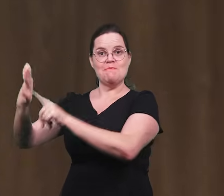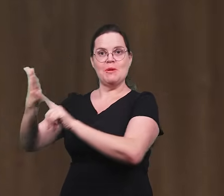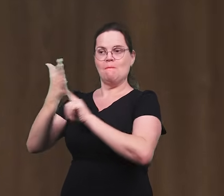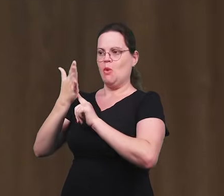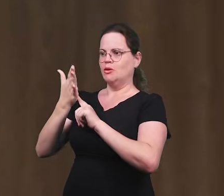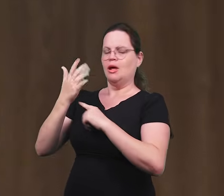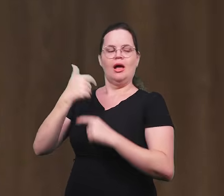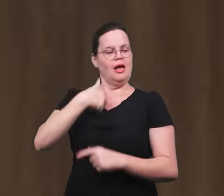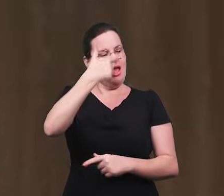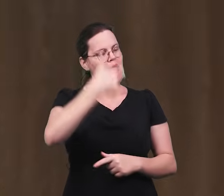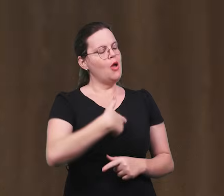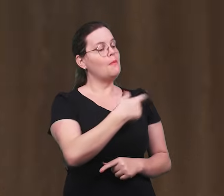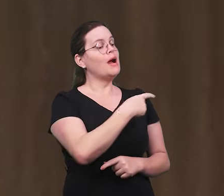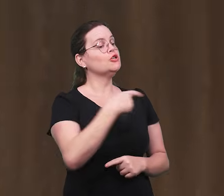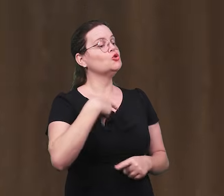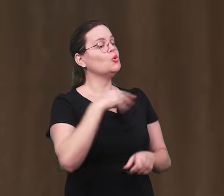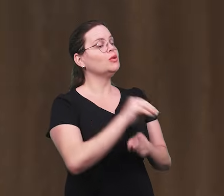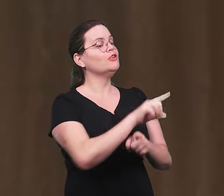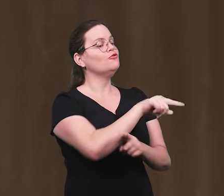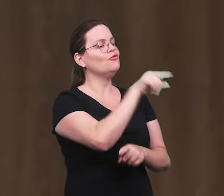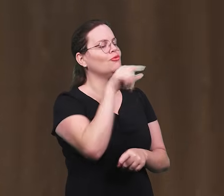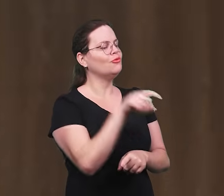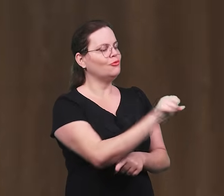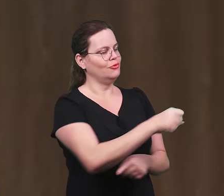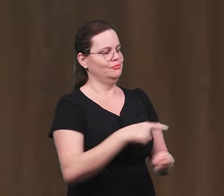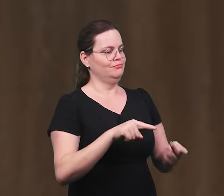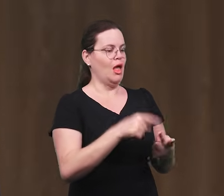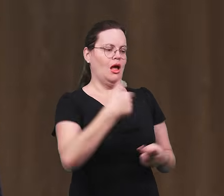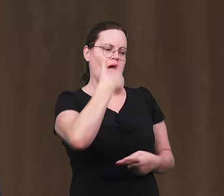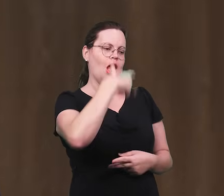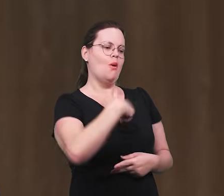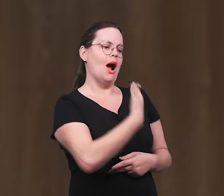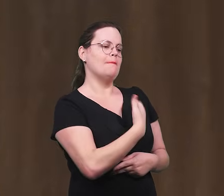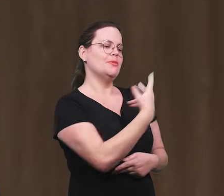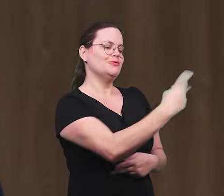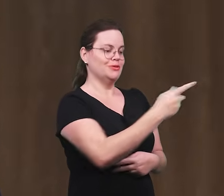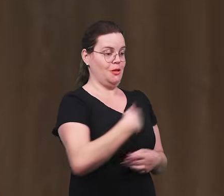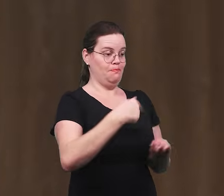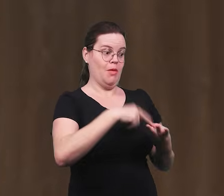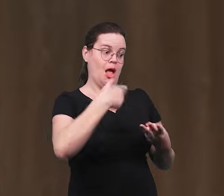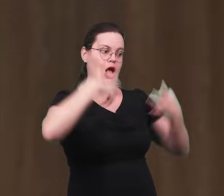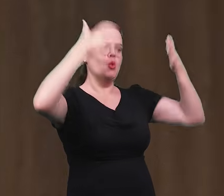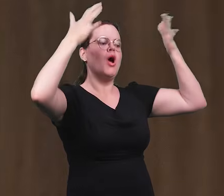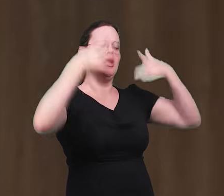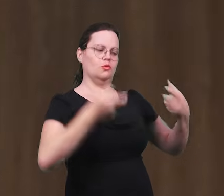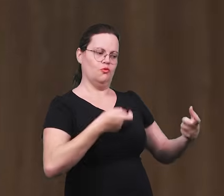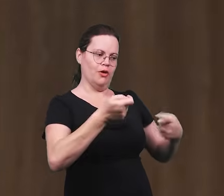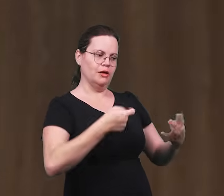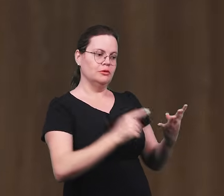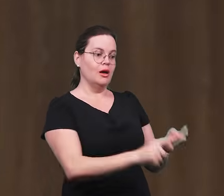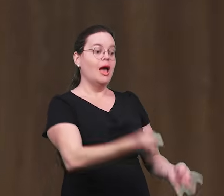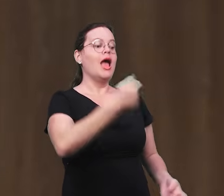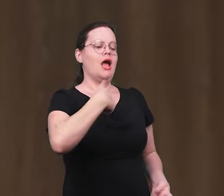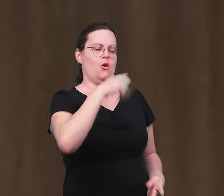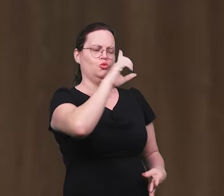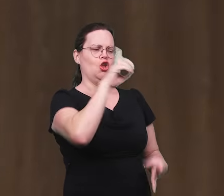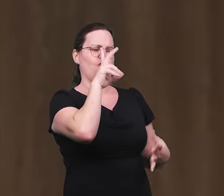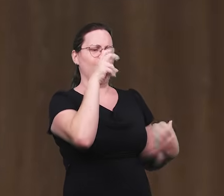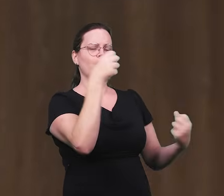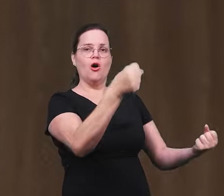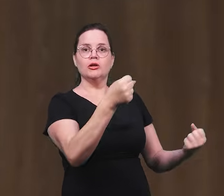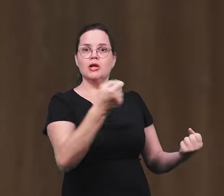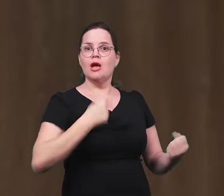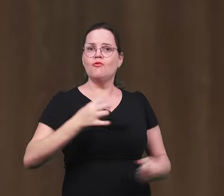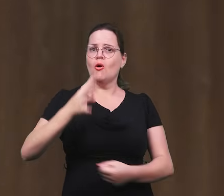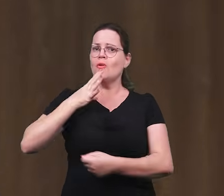pastor, outras vezes como amigo, outras como conselheiro, outras como rei, outras como Deus forte. Então, nós não